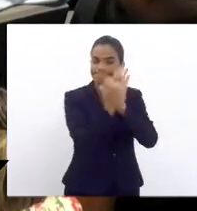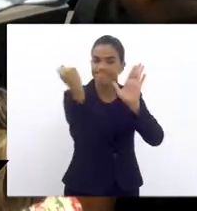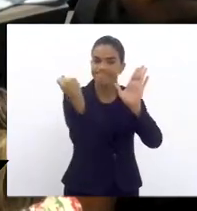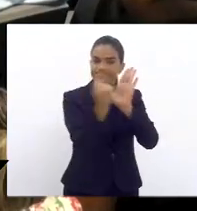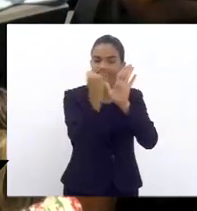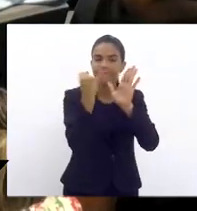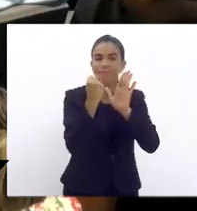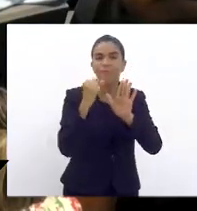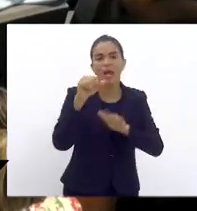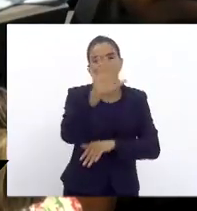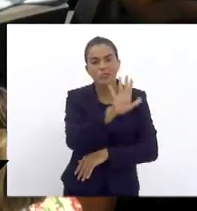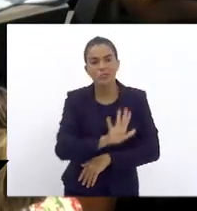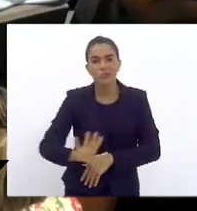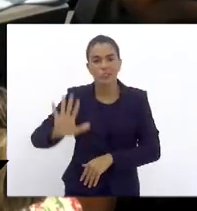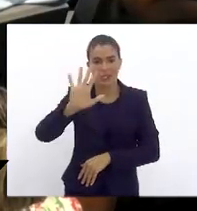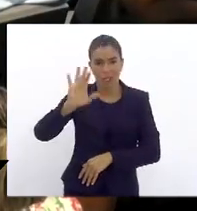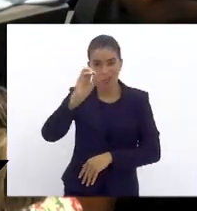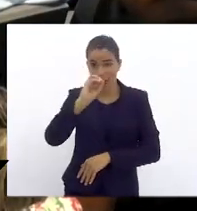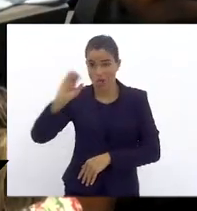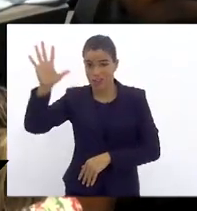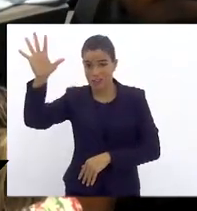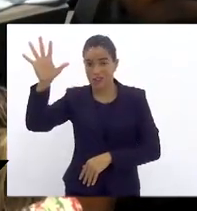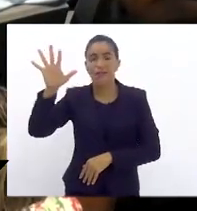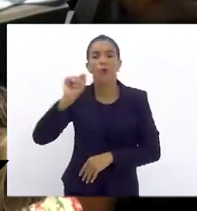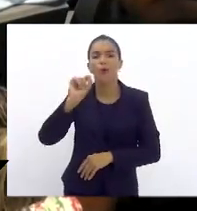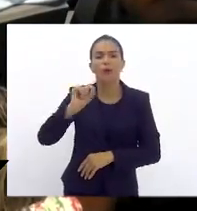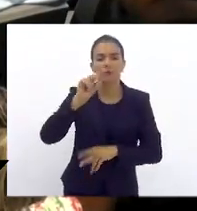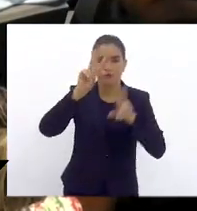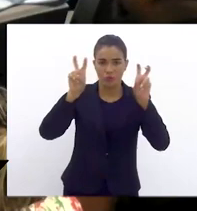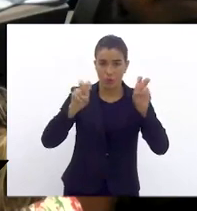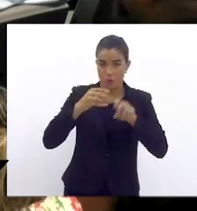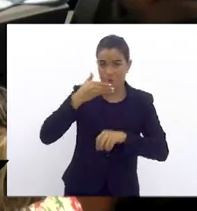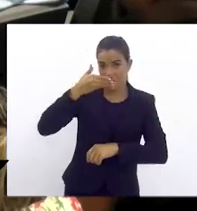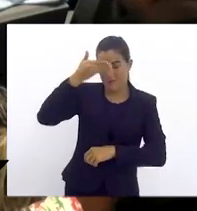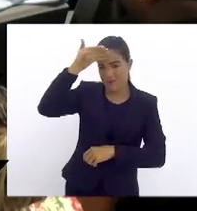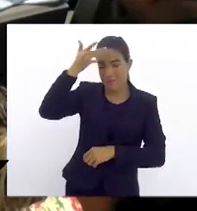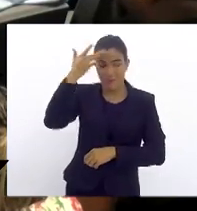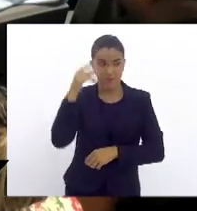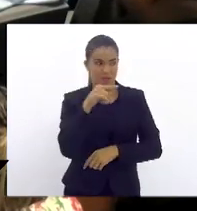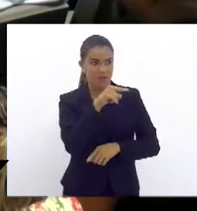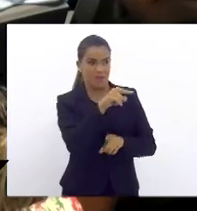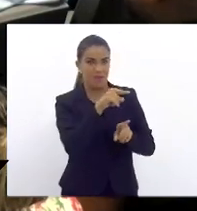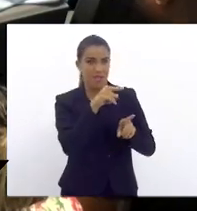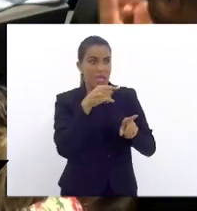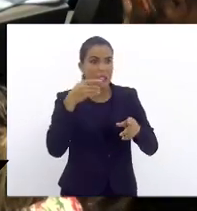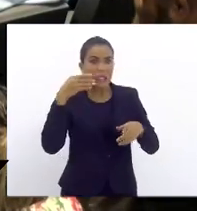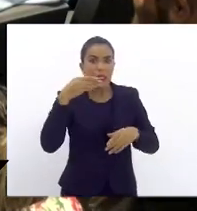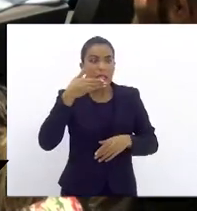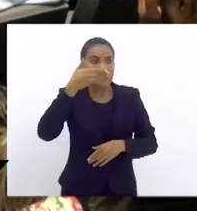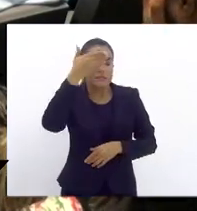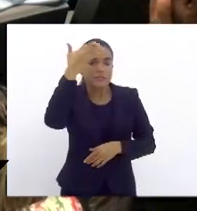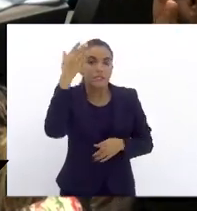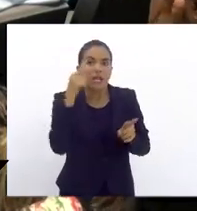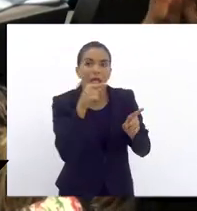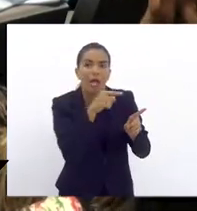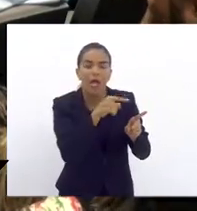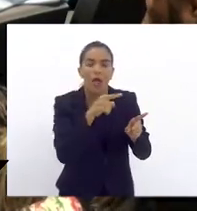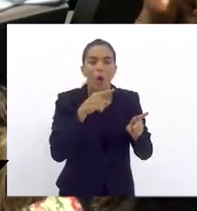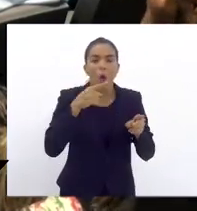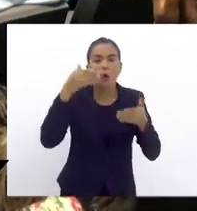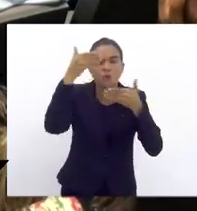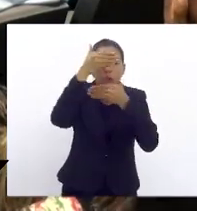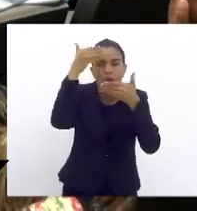ocidental sobre isso mesmo né sempre que as pessoas falam do Islã sempre que as pessoas falam do